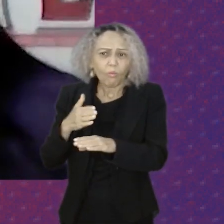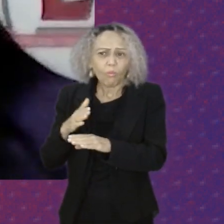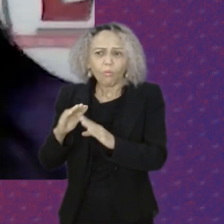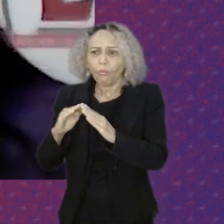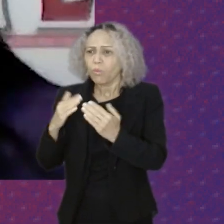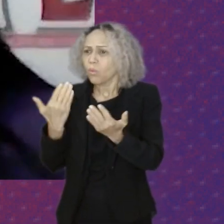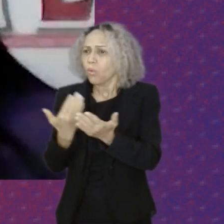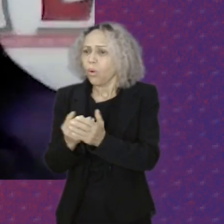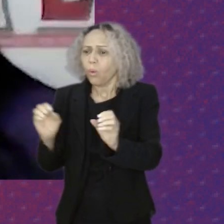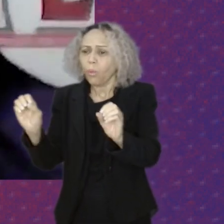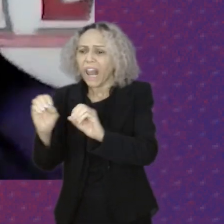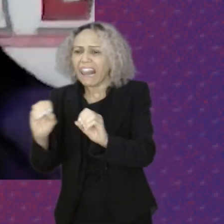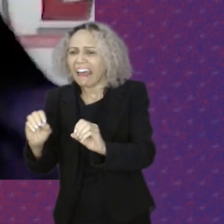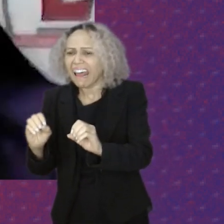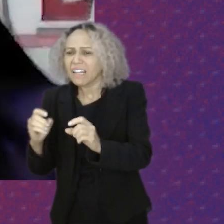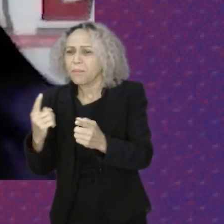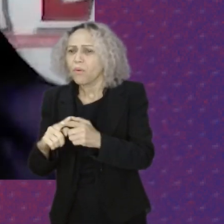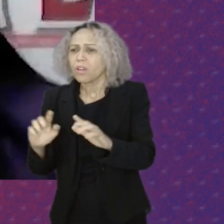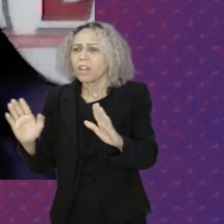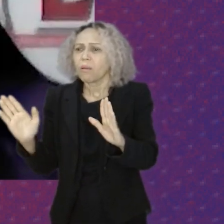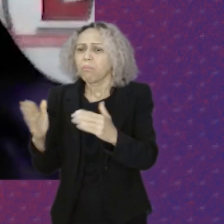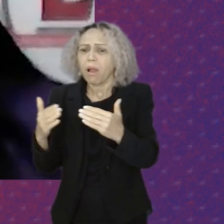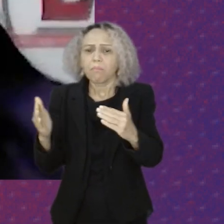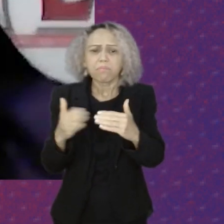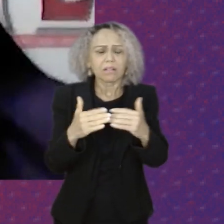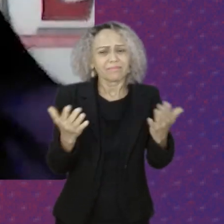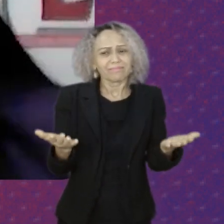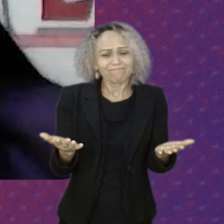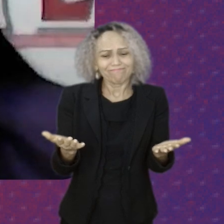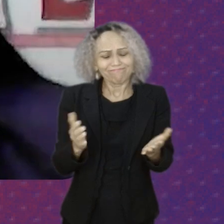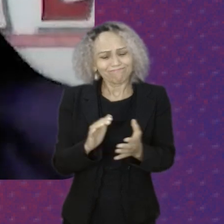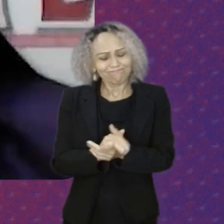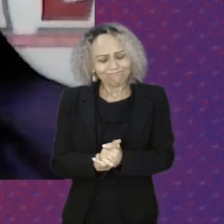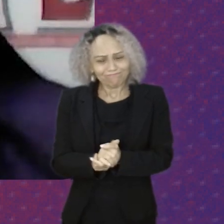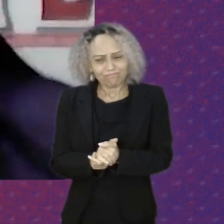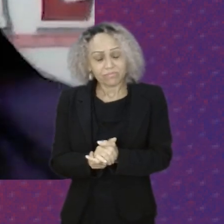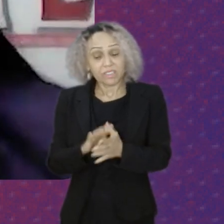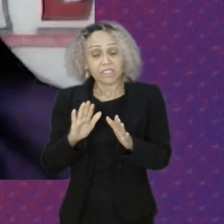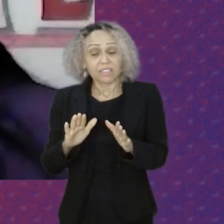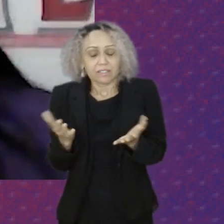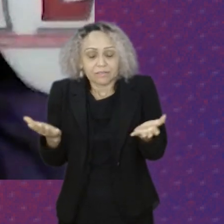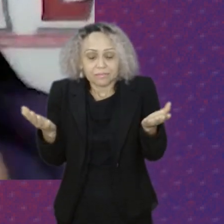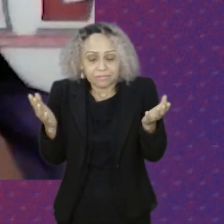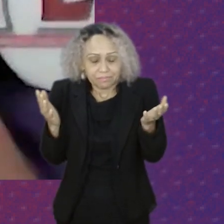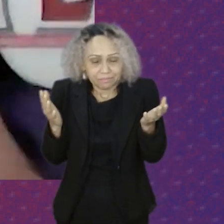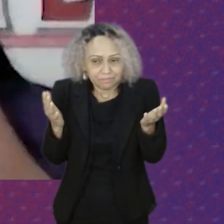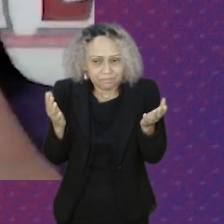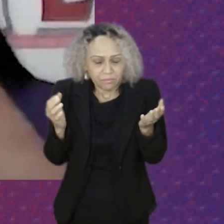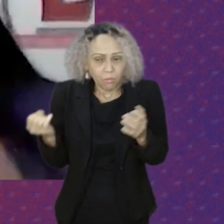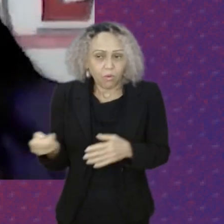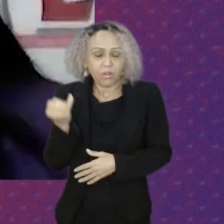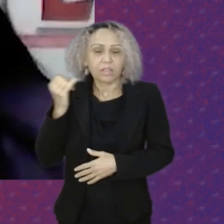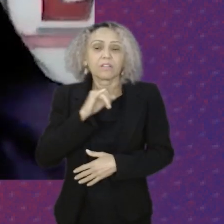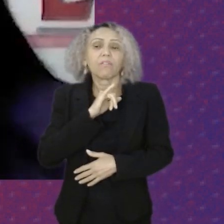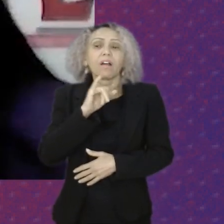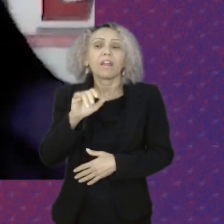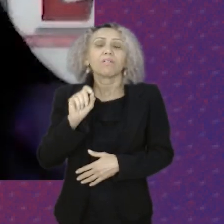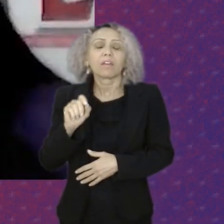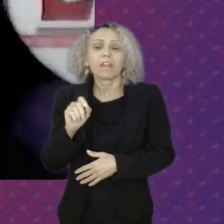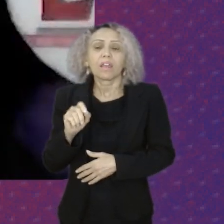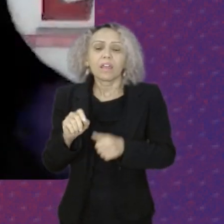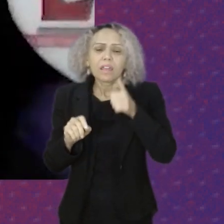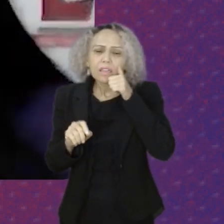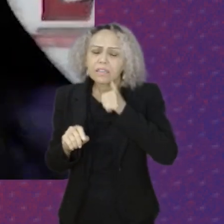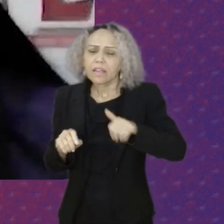enxergados com essa condição do ensino integral. E é bom que se diga também que as